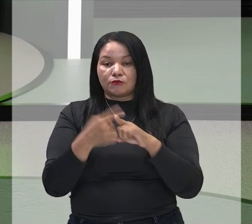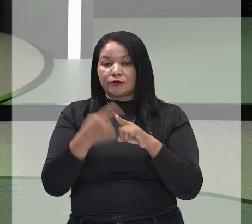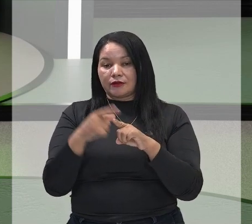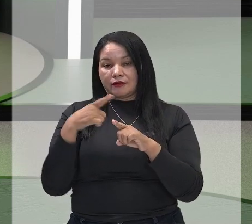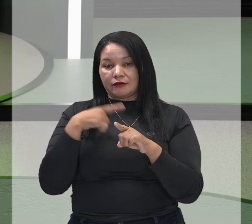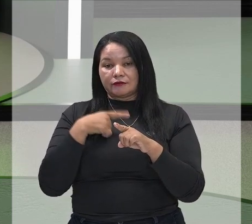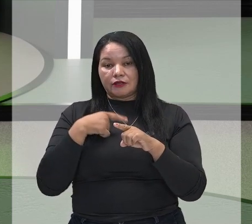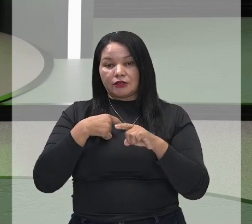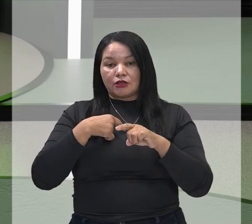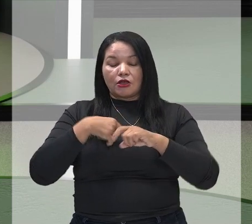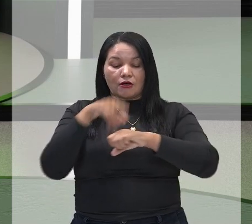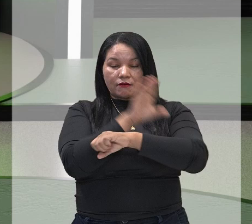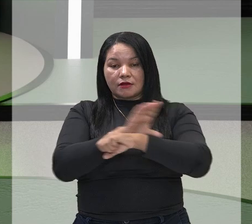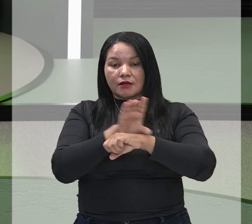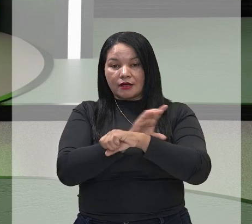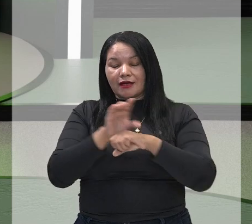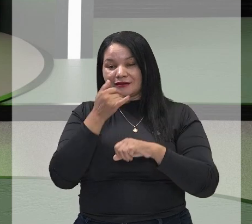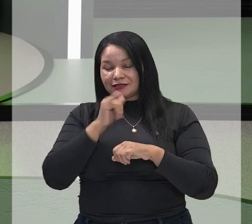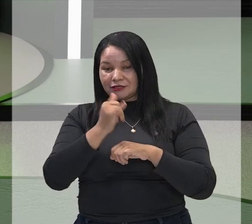partir da corrente elétrica.